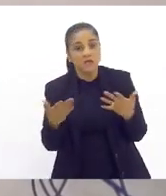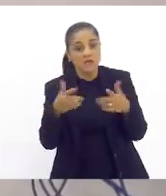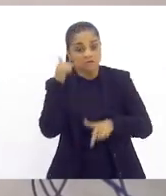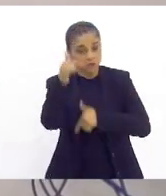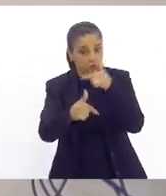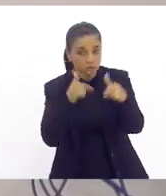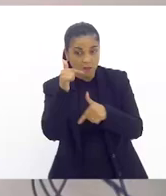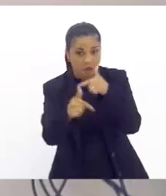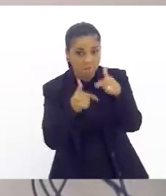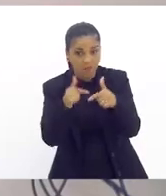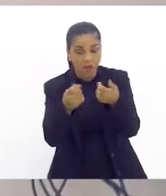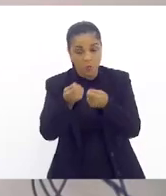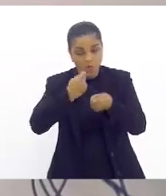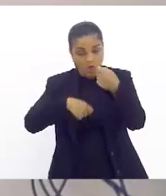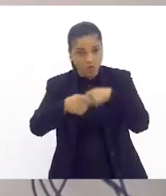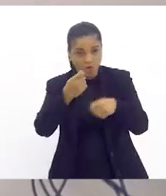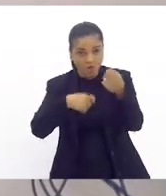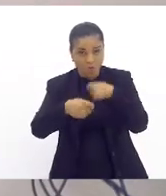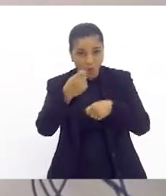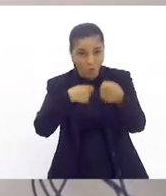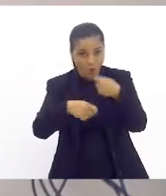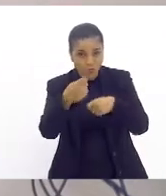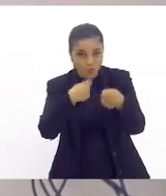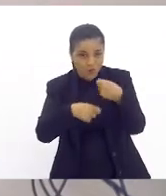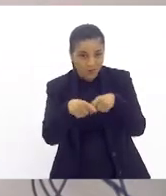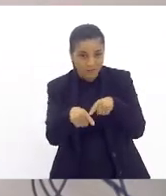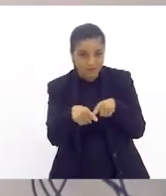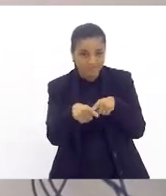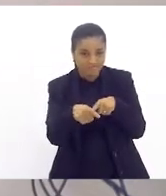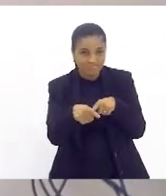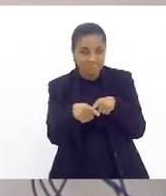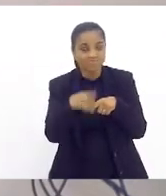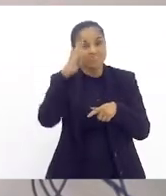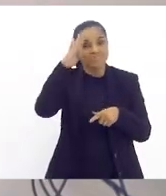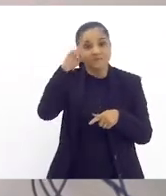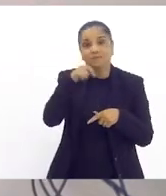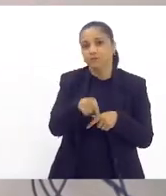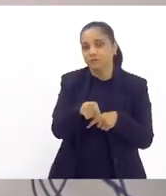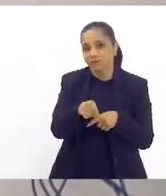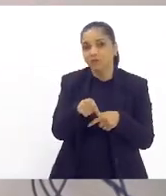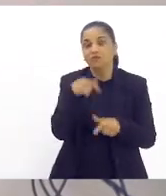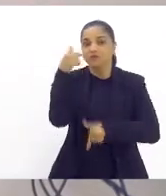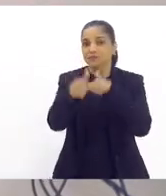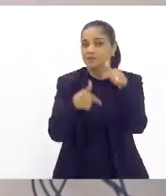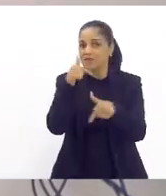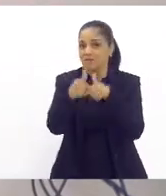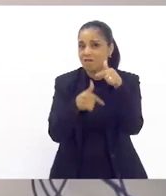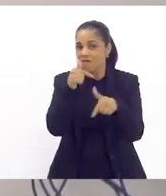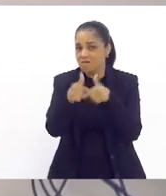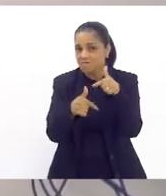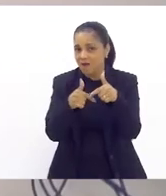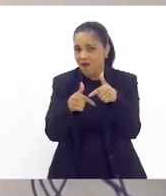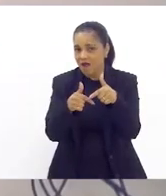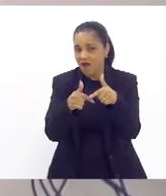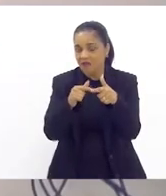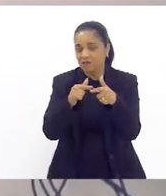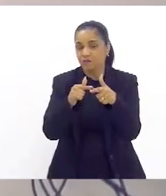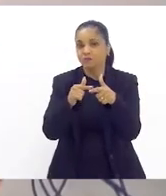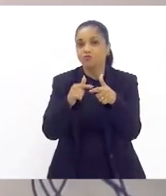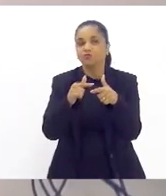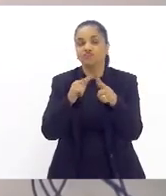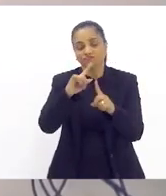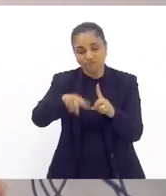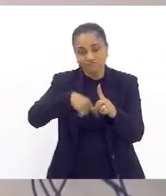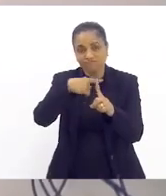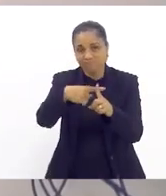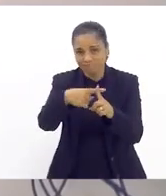serviços em economia de larga escala É principalmente serviços que geram externalidades positivas